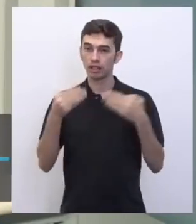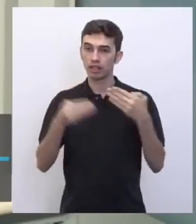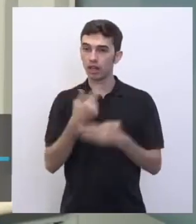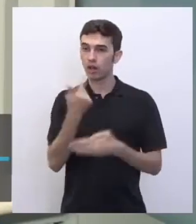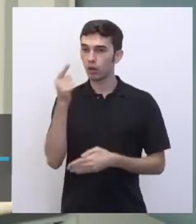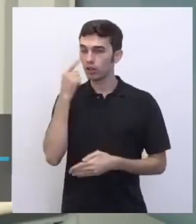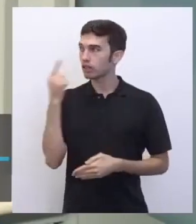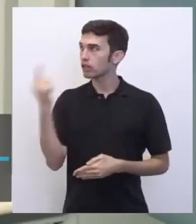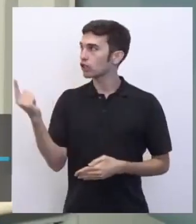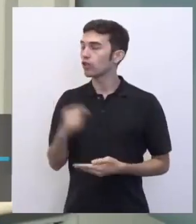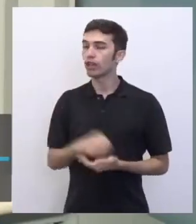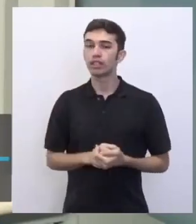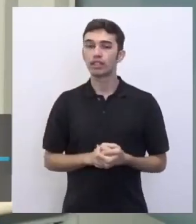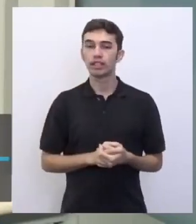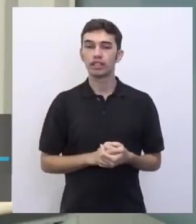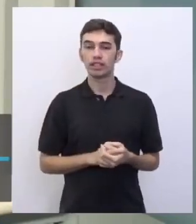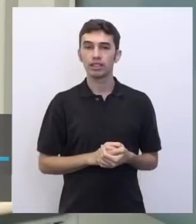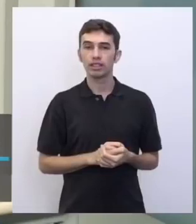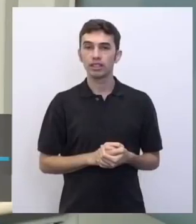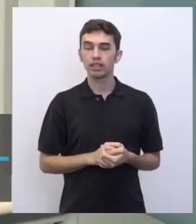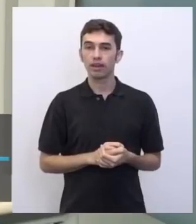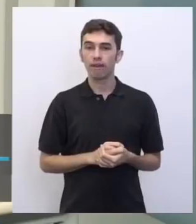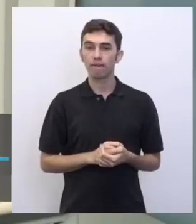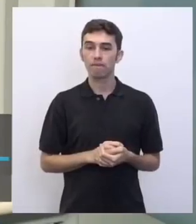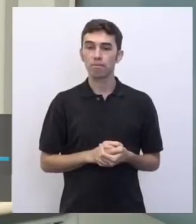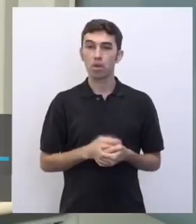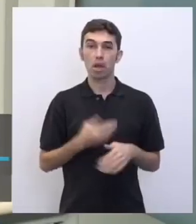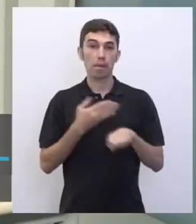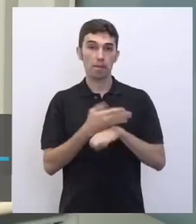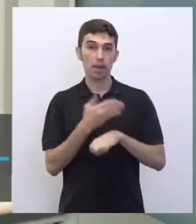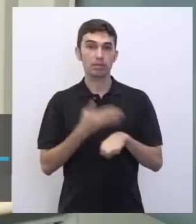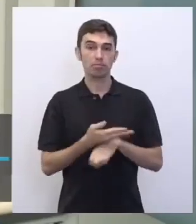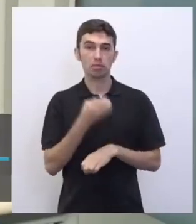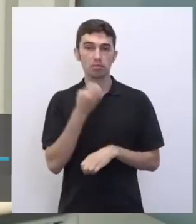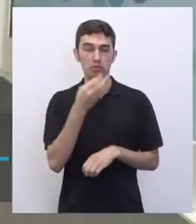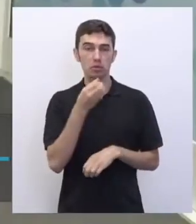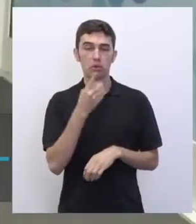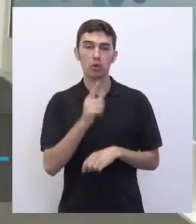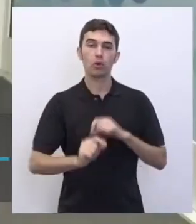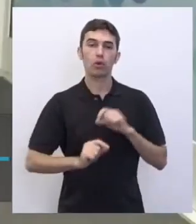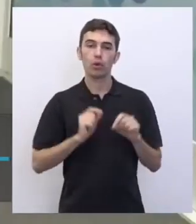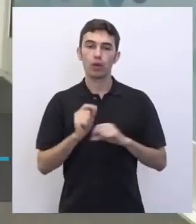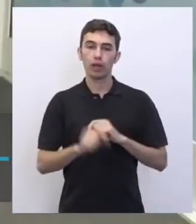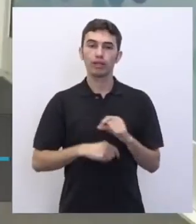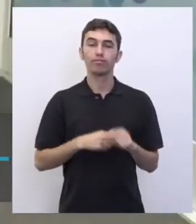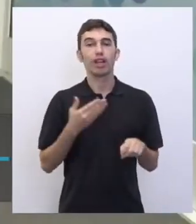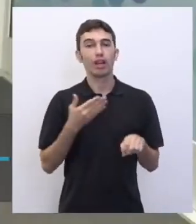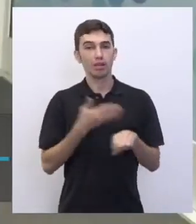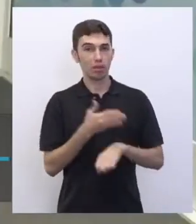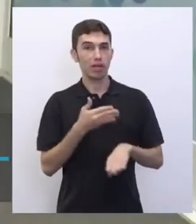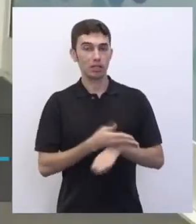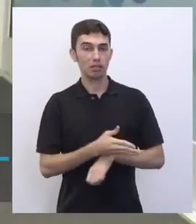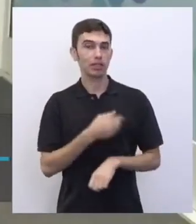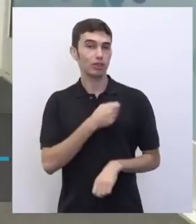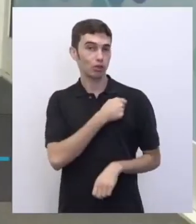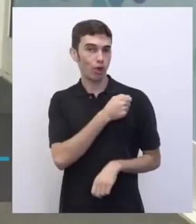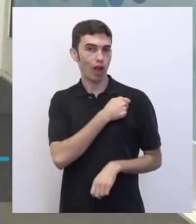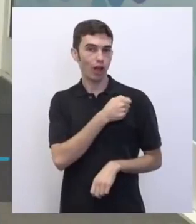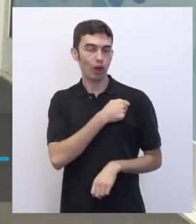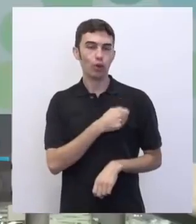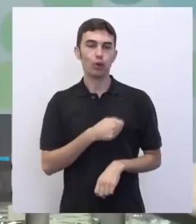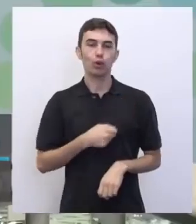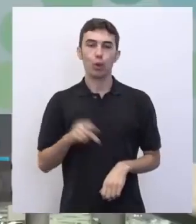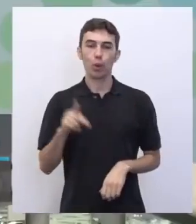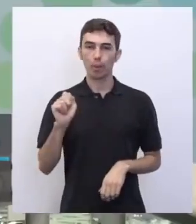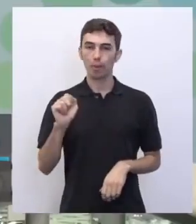gente tem uma grande participação, professora, não é isso? Exatamente. Nós temos a participação de um aluno, Paulo,